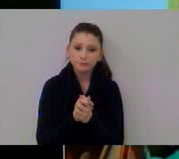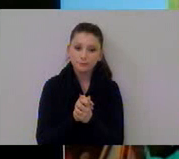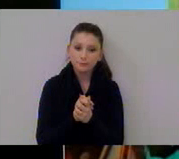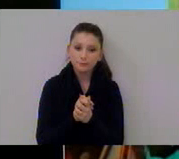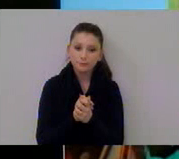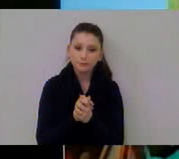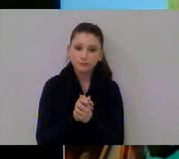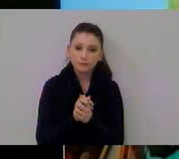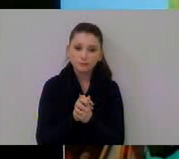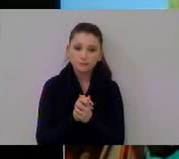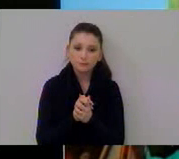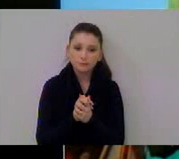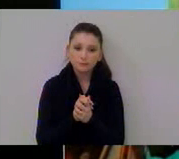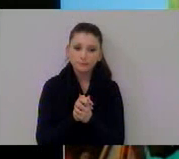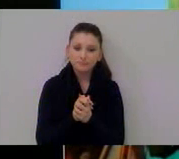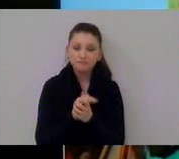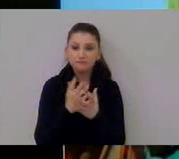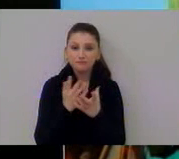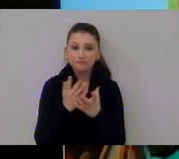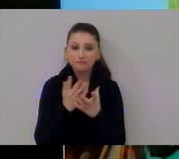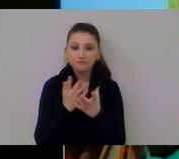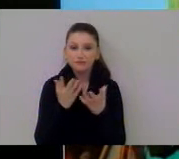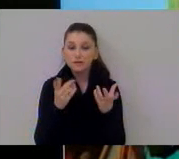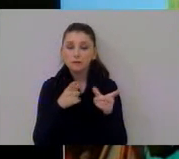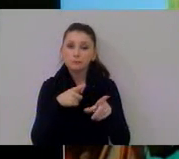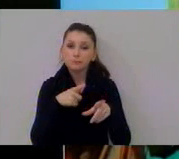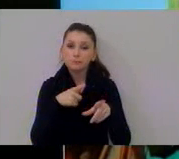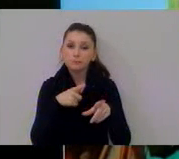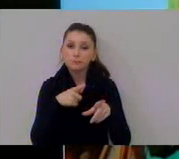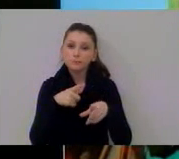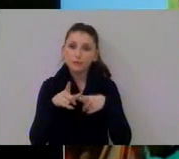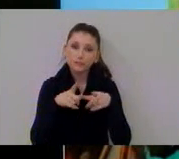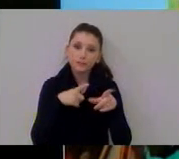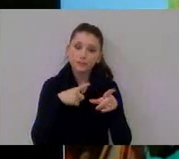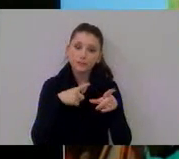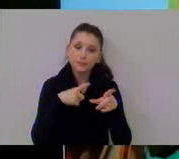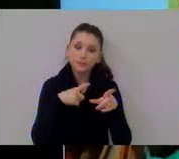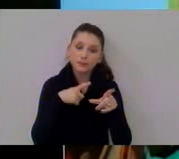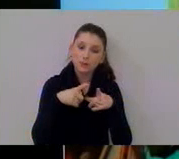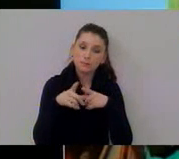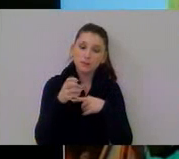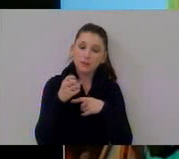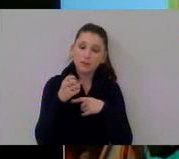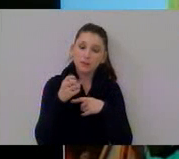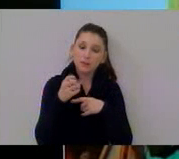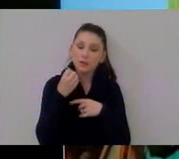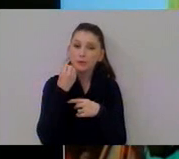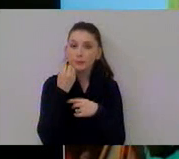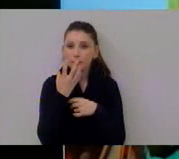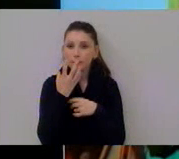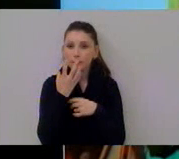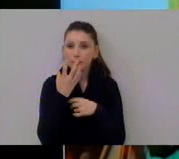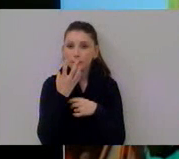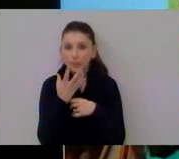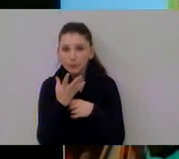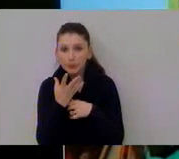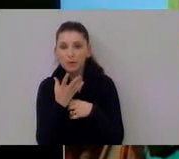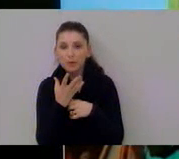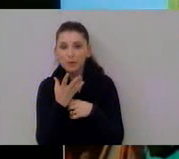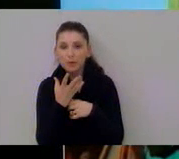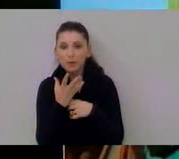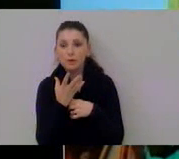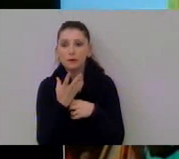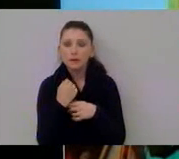é um trabalho bem bacana. Eu desafio os vereadores que não conhecem ainda procurar